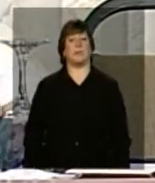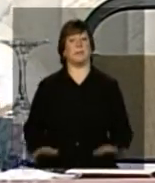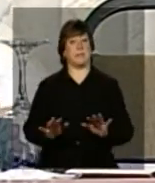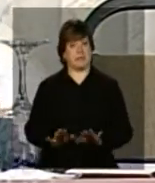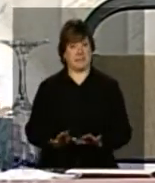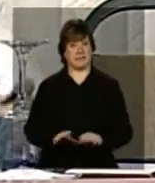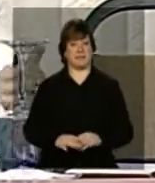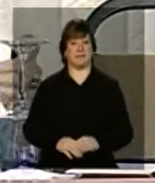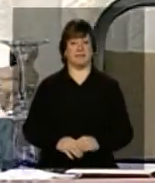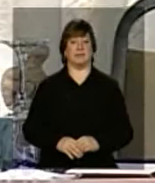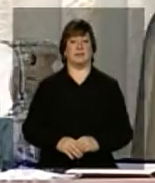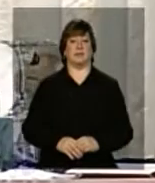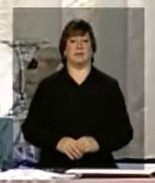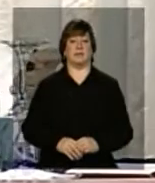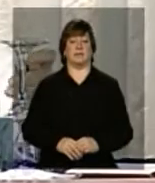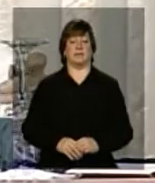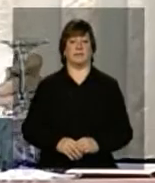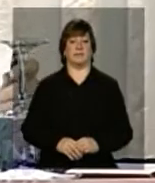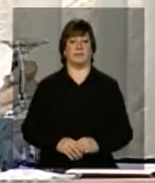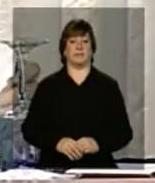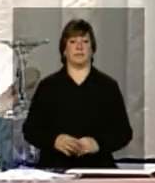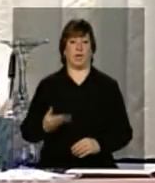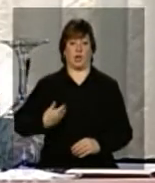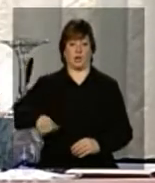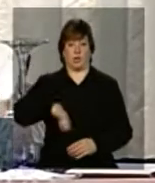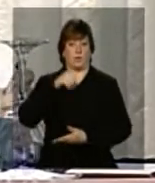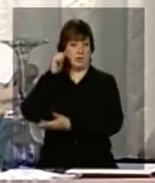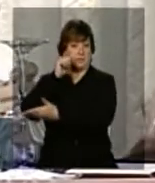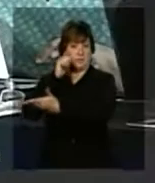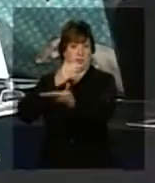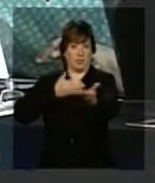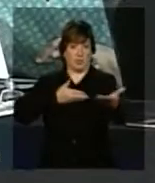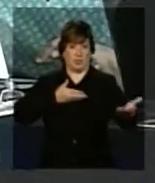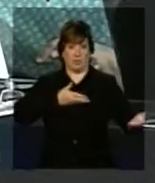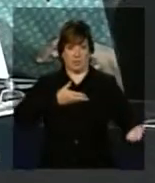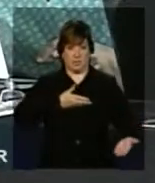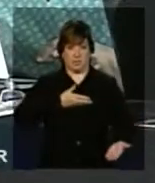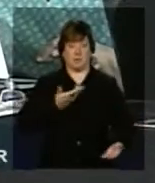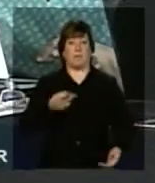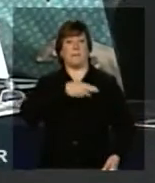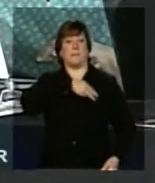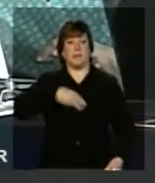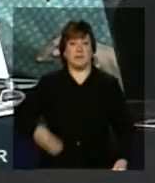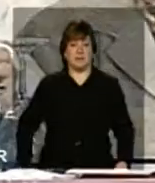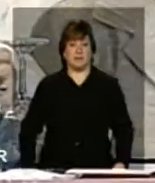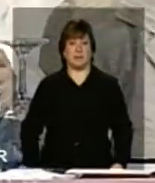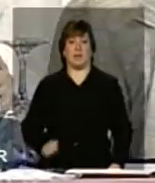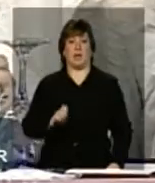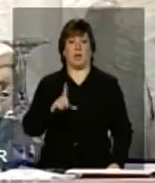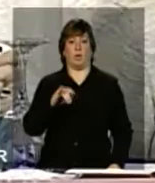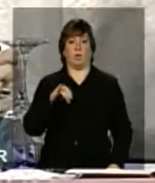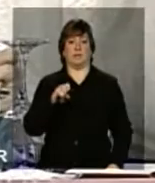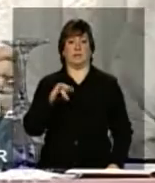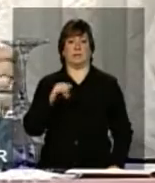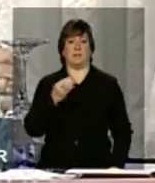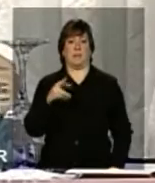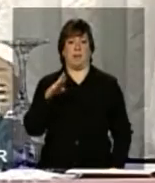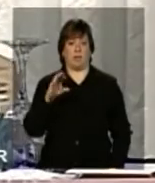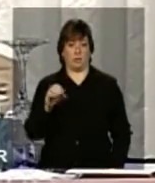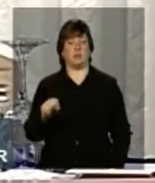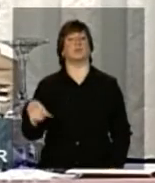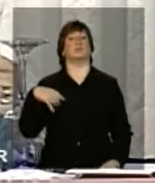Mas as nossas colegas, a ministra Luísa Barros e a sua equipe,